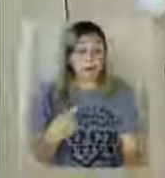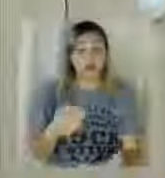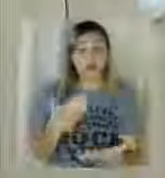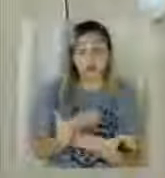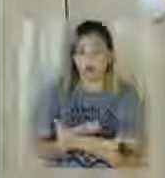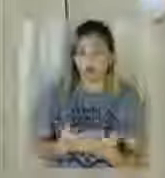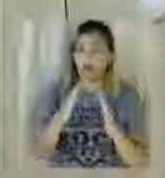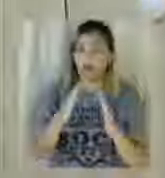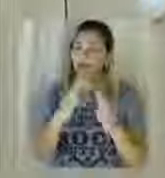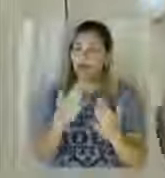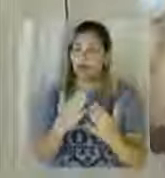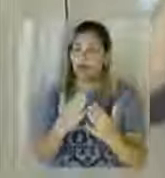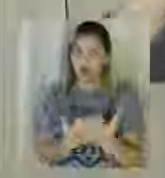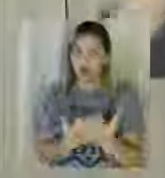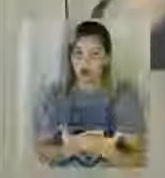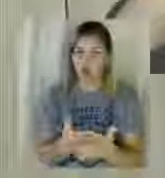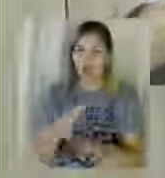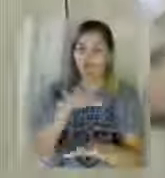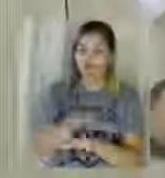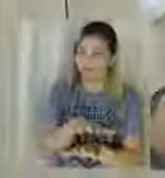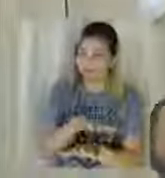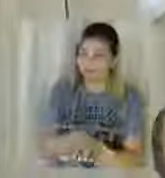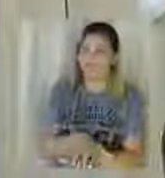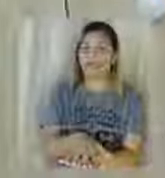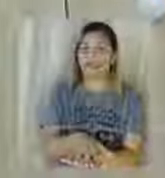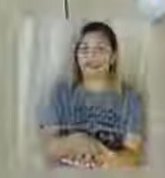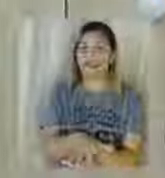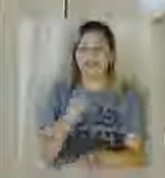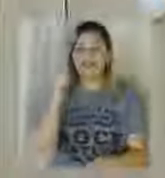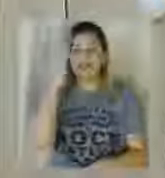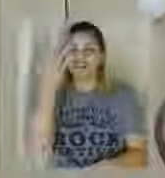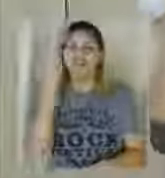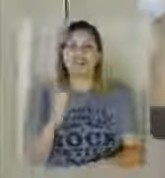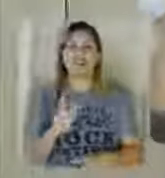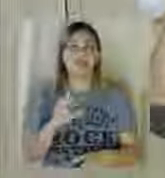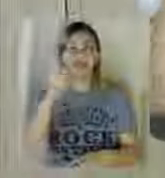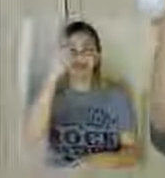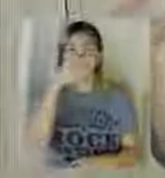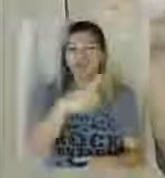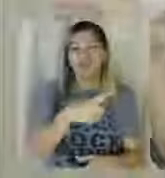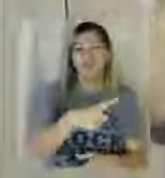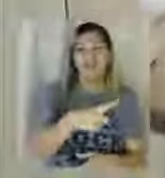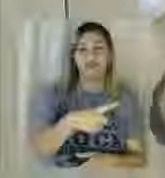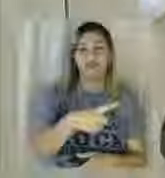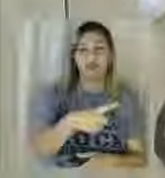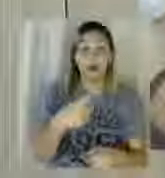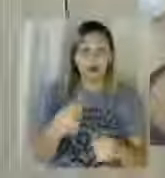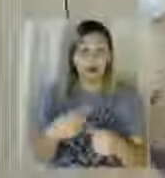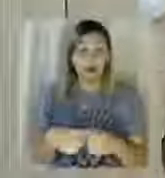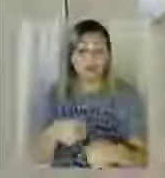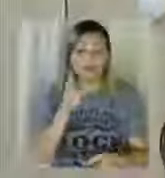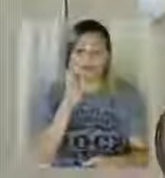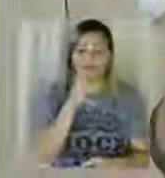na escola inclusiva, aí que eu achei muito mais difícil, porque demorava para um